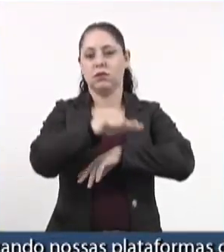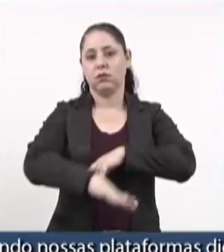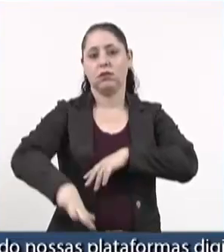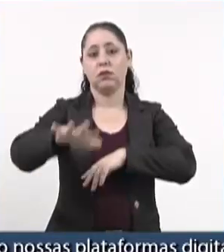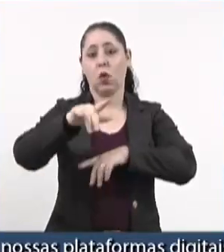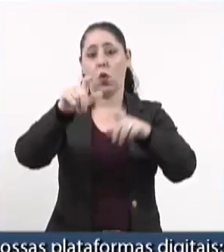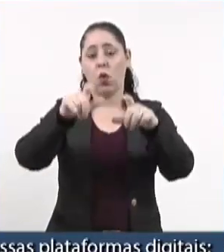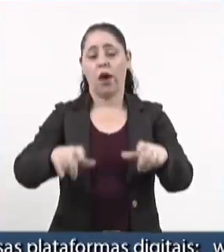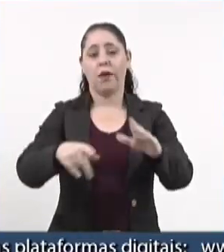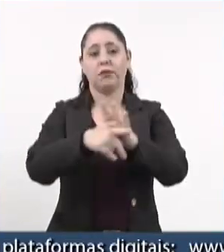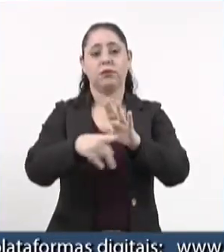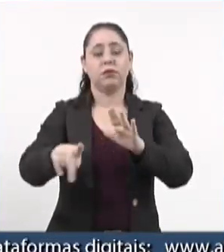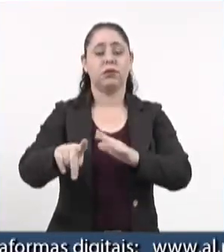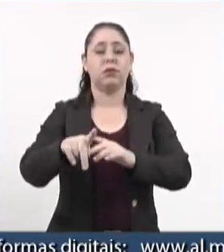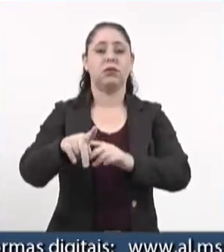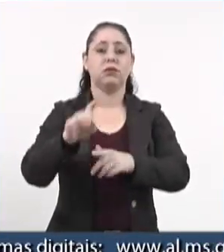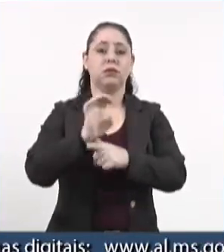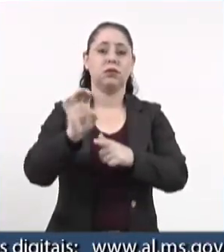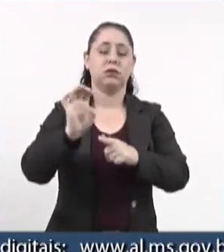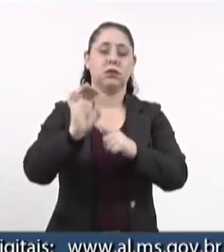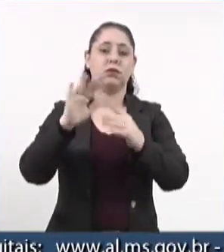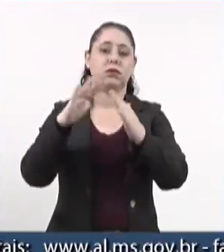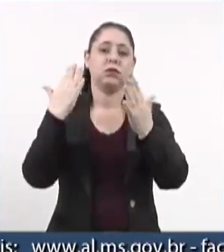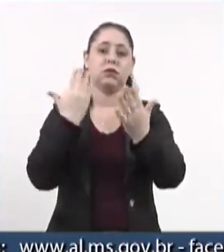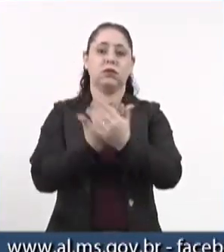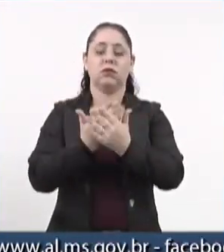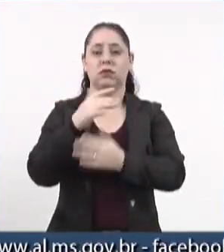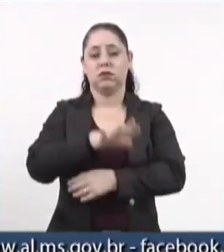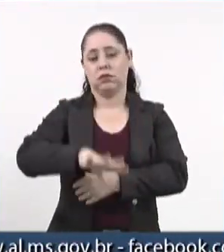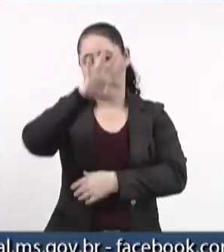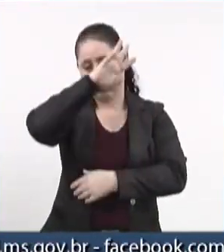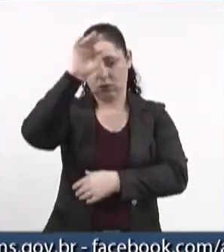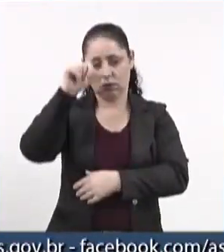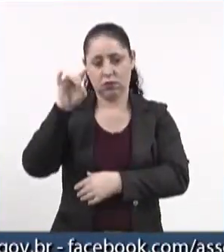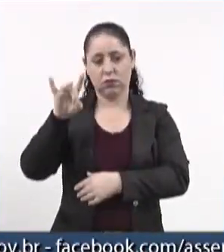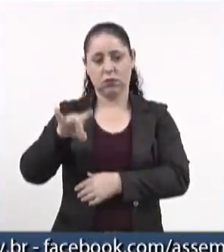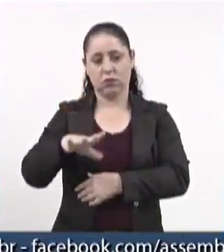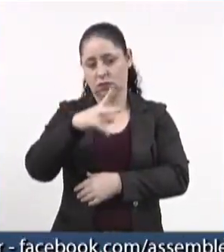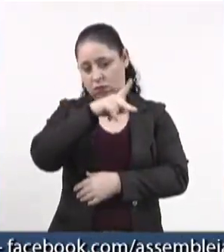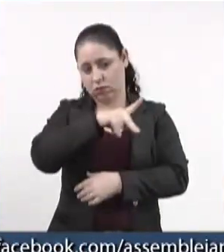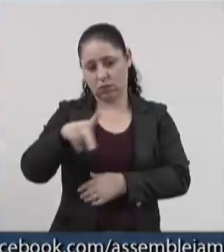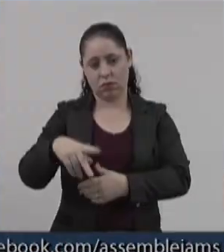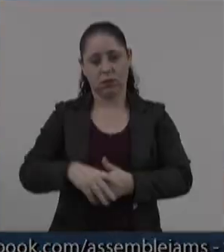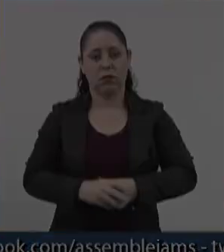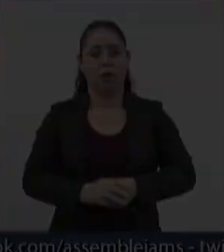dos ambientes escolares do estado de Mato Grosso do Sul. Somente isso, presidente.